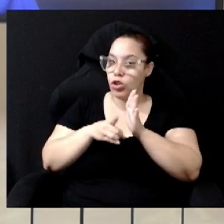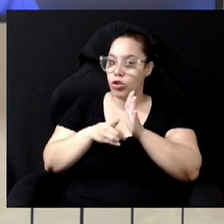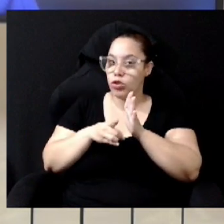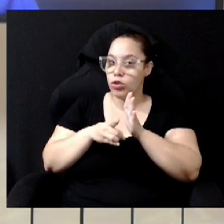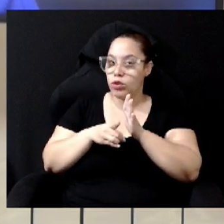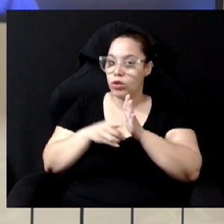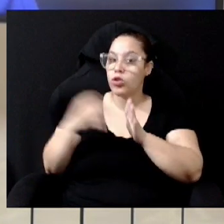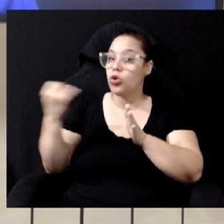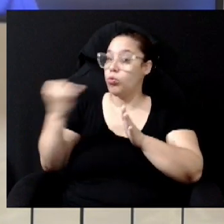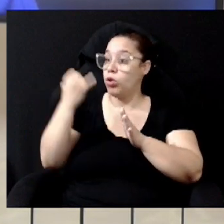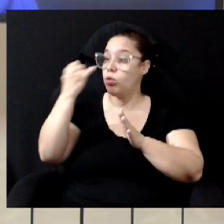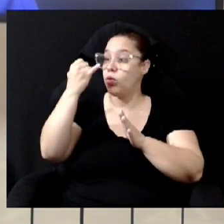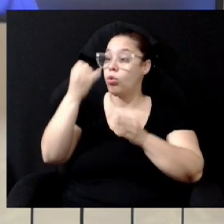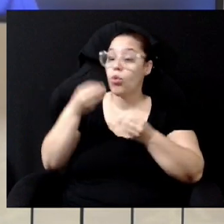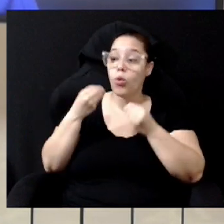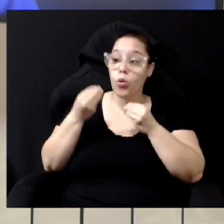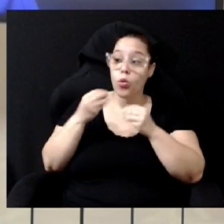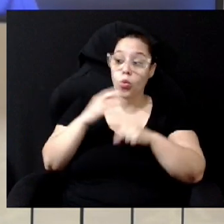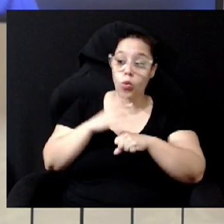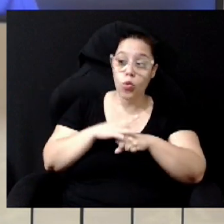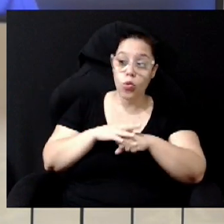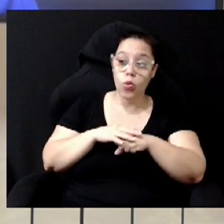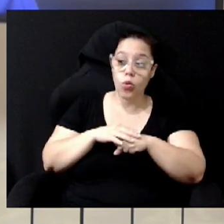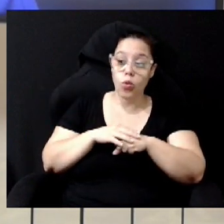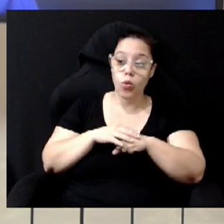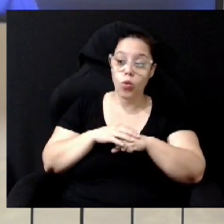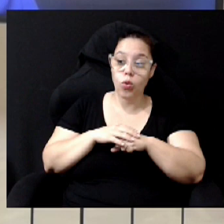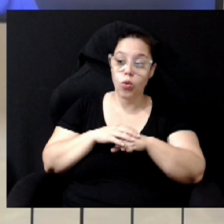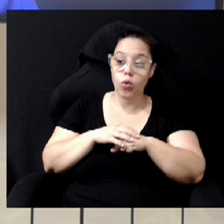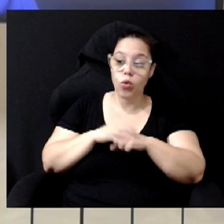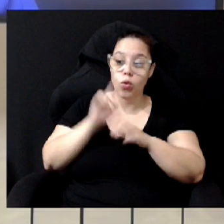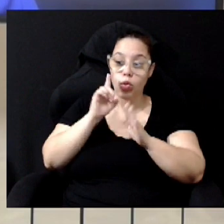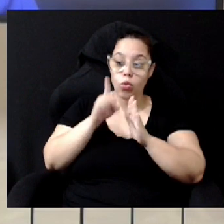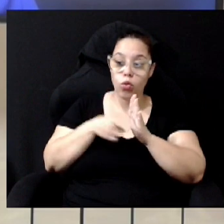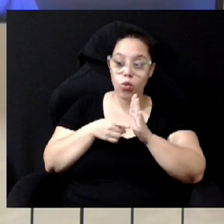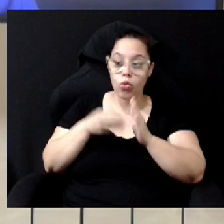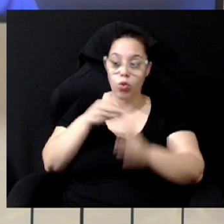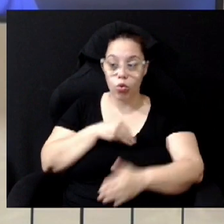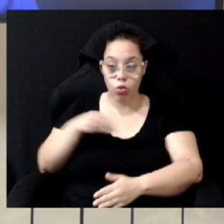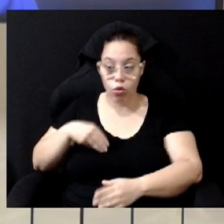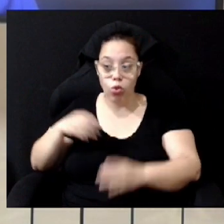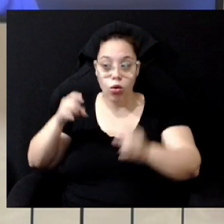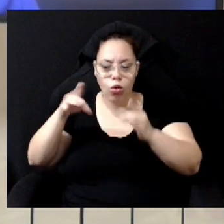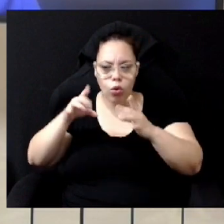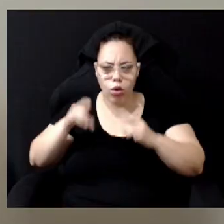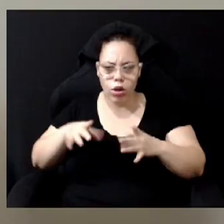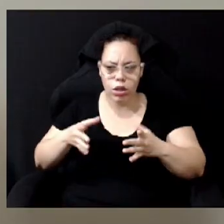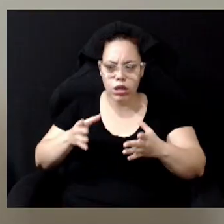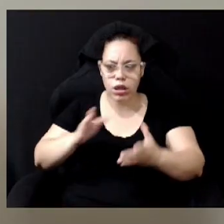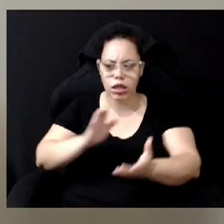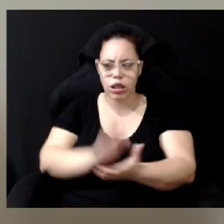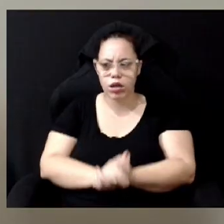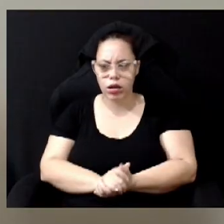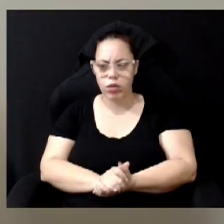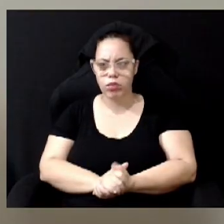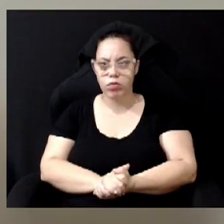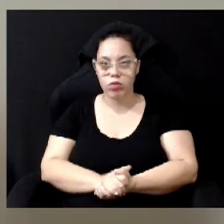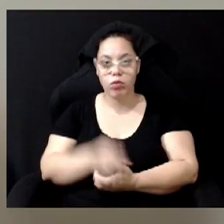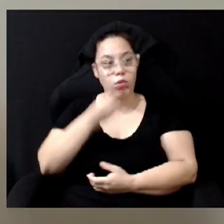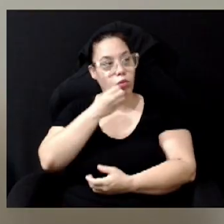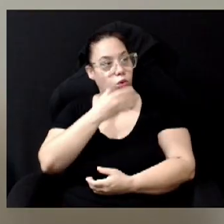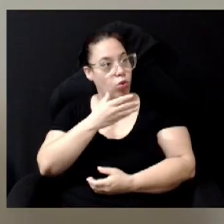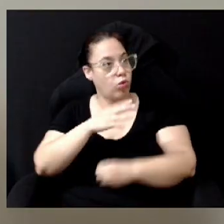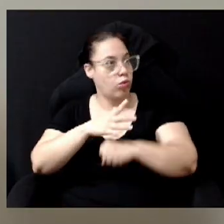importante. Como que essa doença ela é detectada? Existe algum exame específico? Bom, como é uma doença que